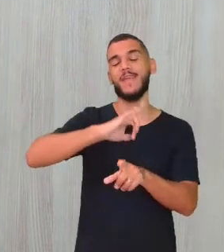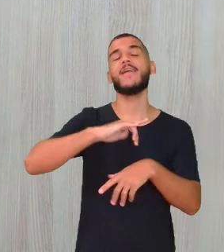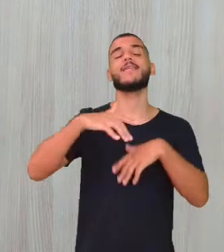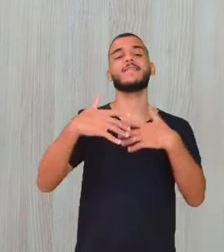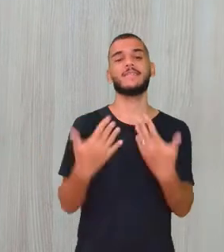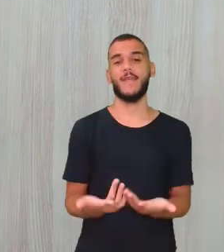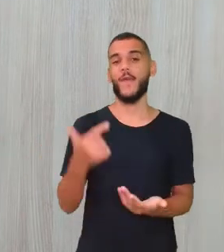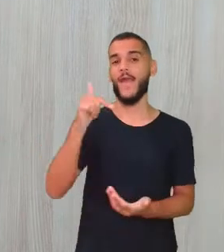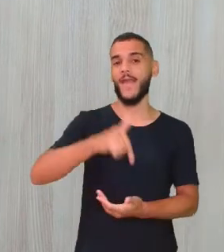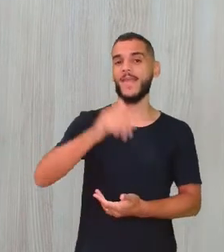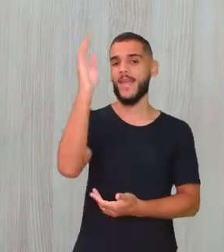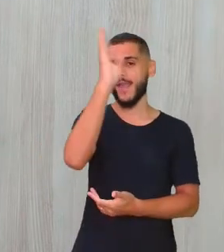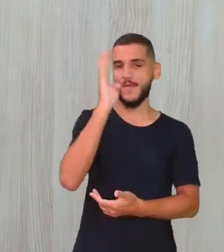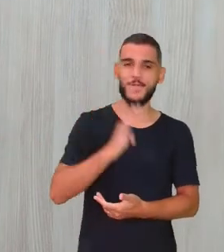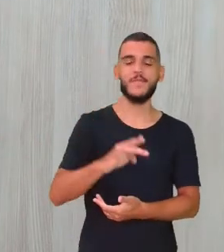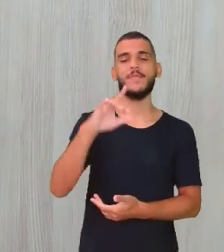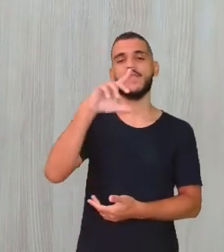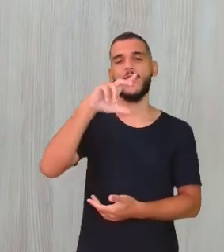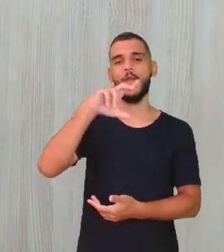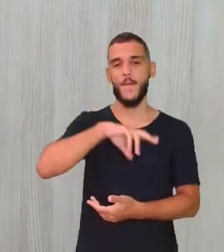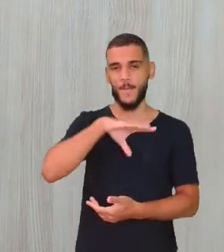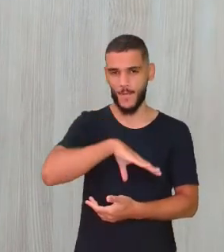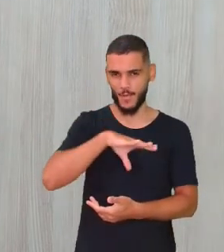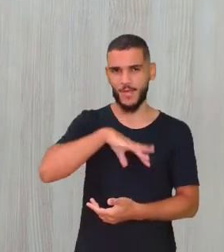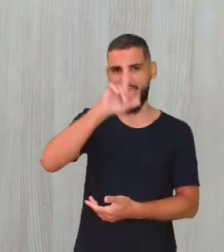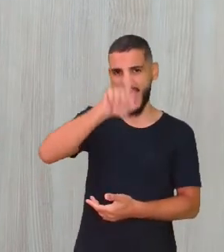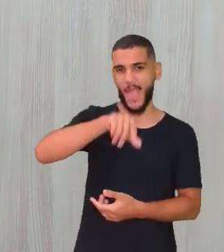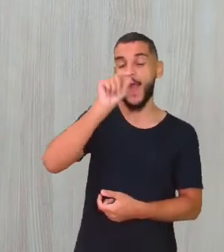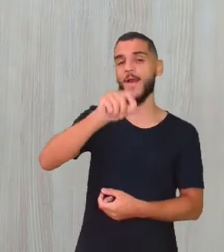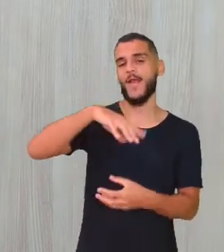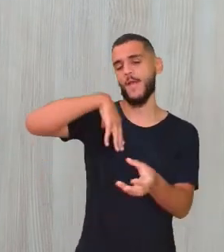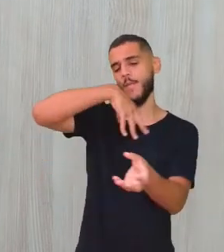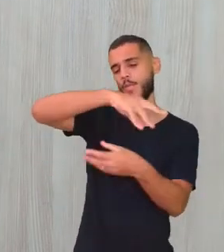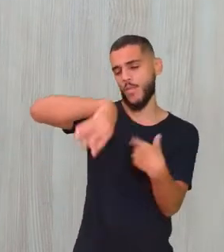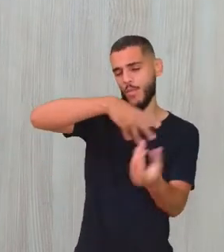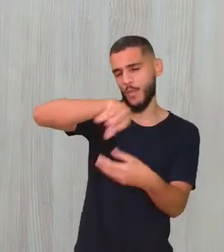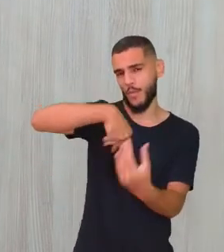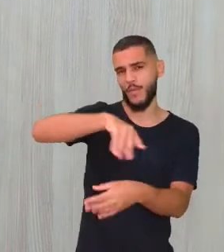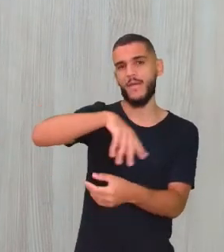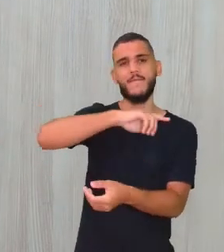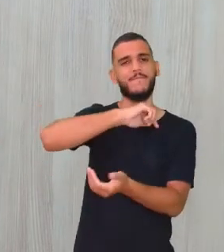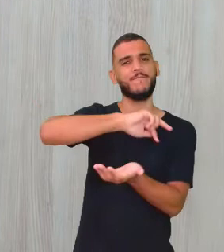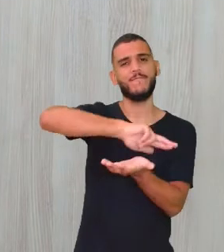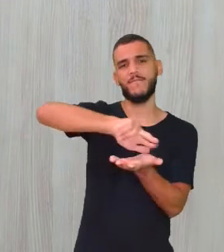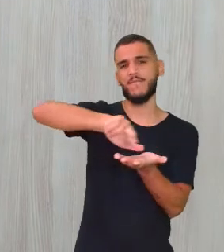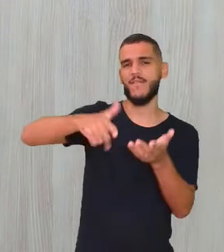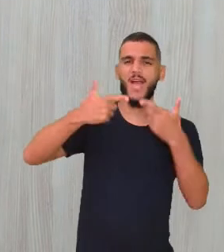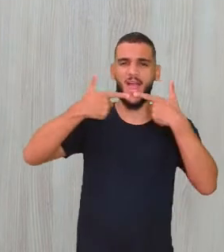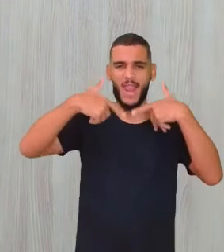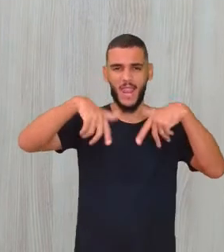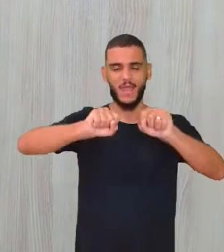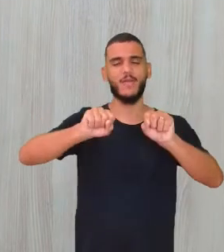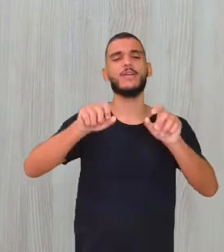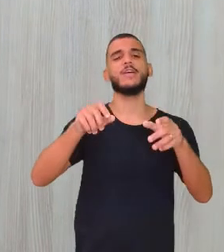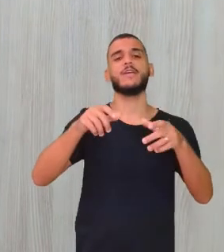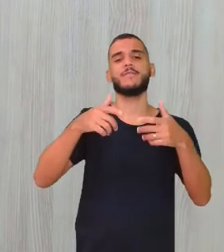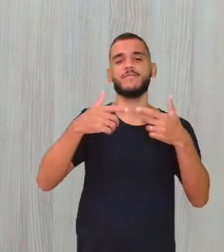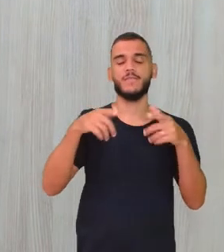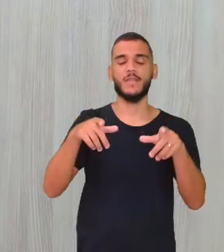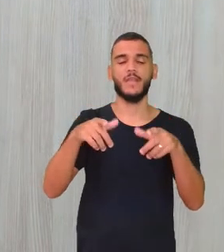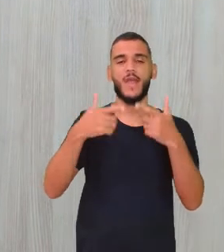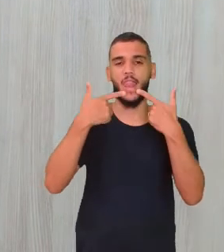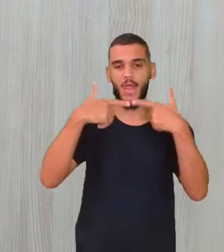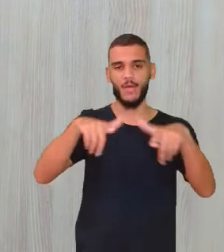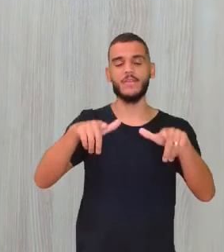salada de frutas, assim, ele é uma salada Mista, né? de muitas e muitas e muitas linguagens, com muitas referências, não é isso?